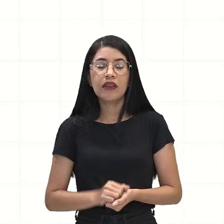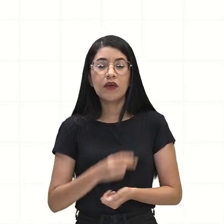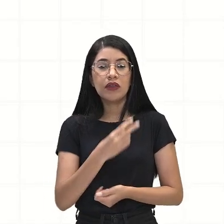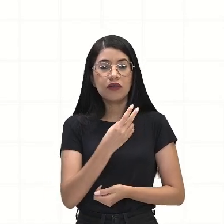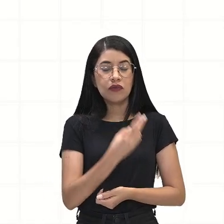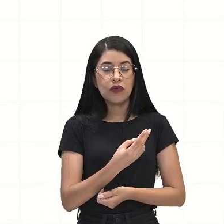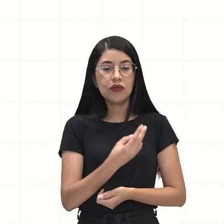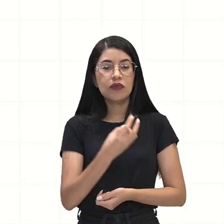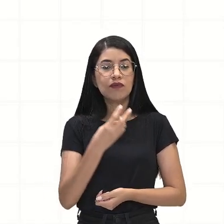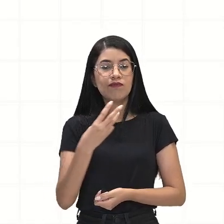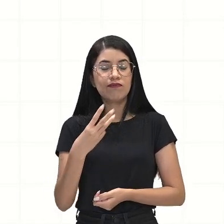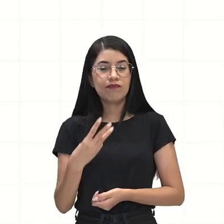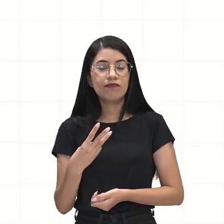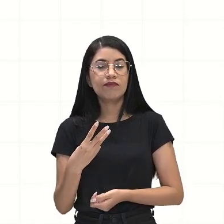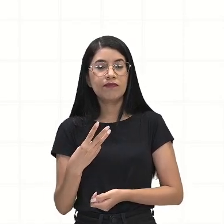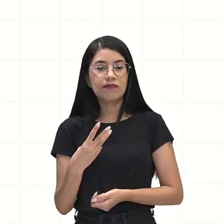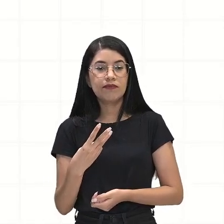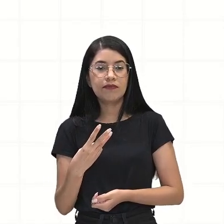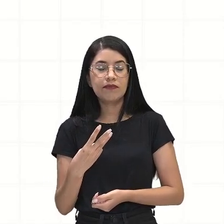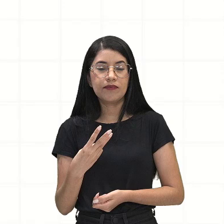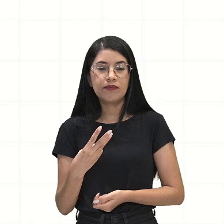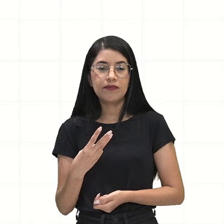primo, o 3, que é primo,